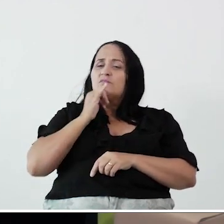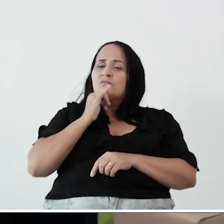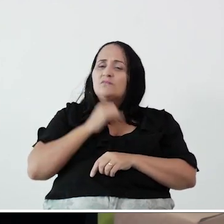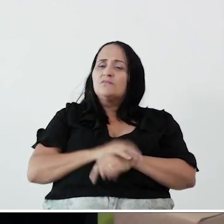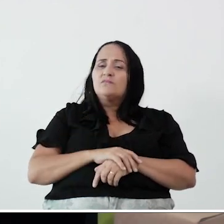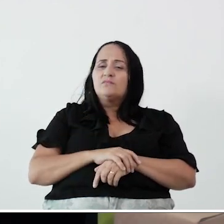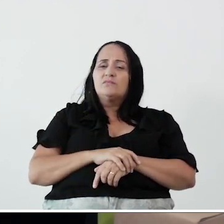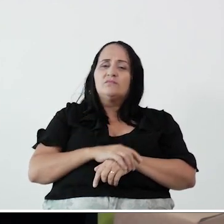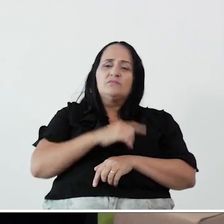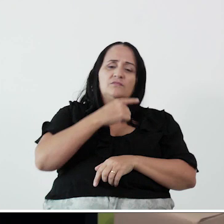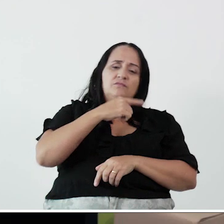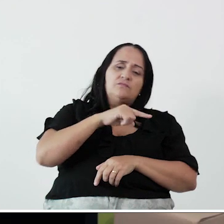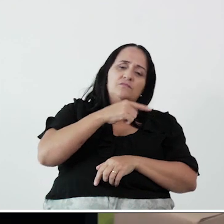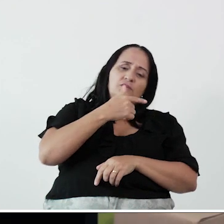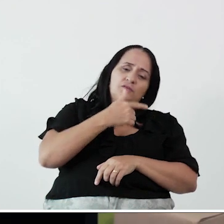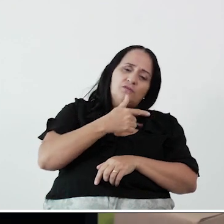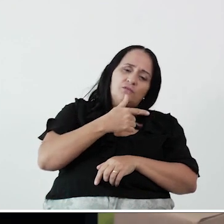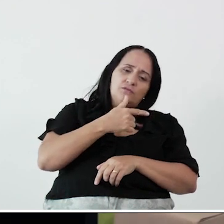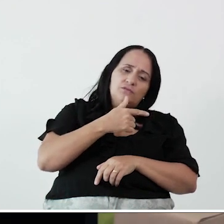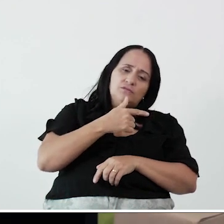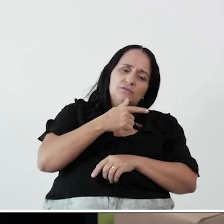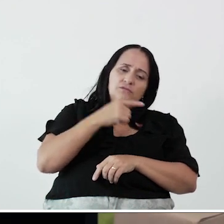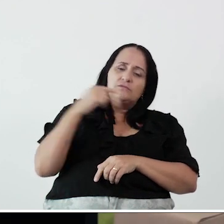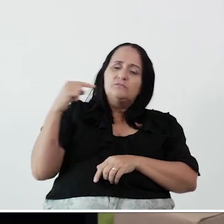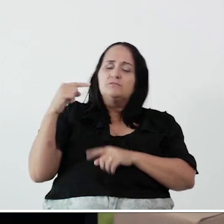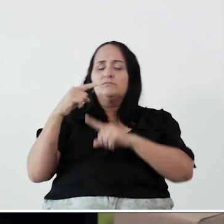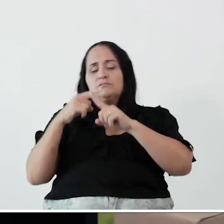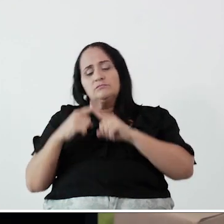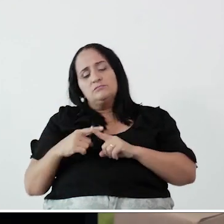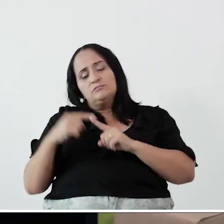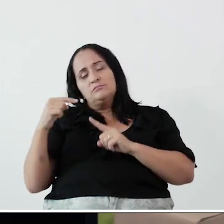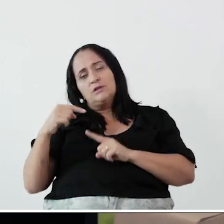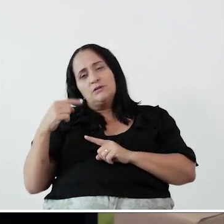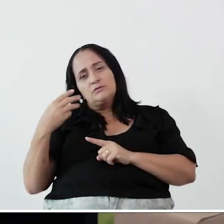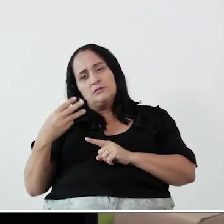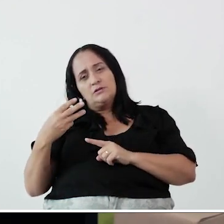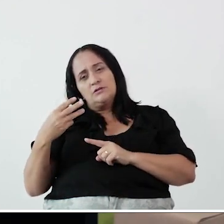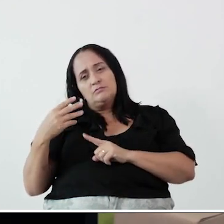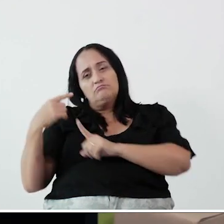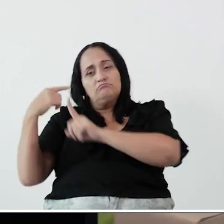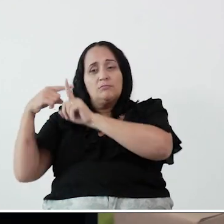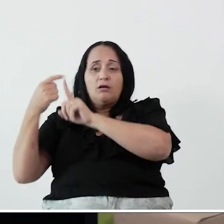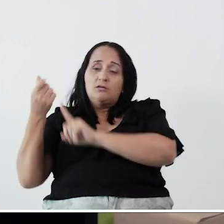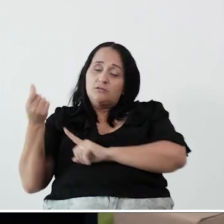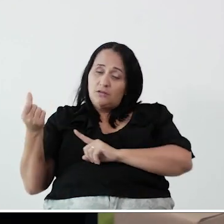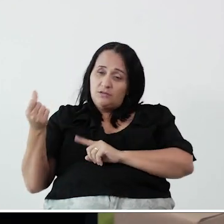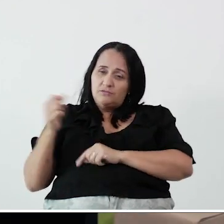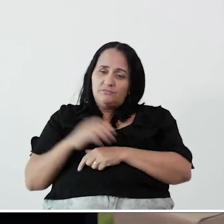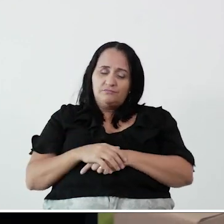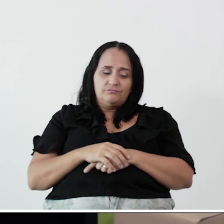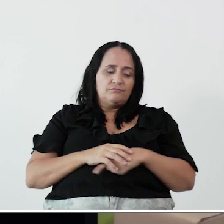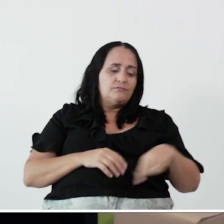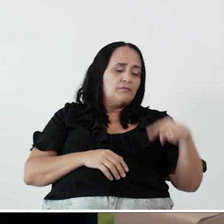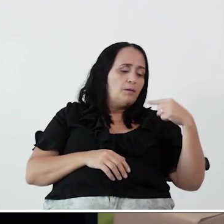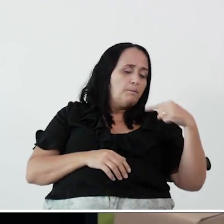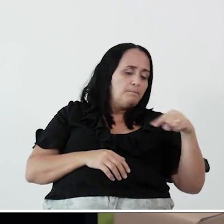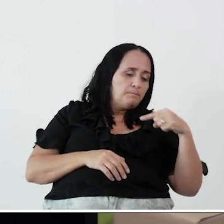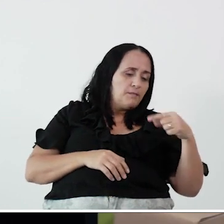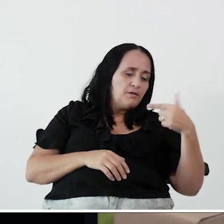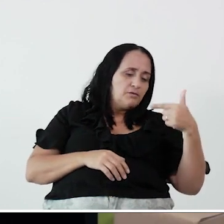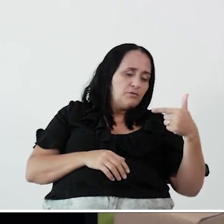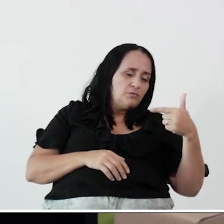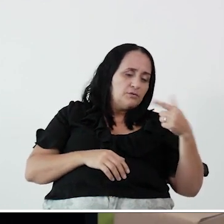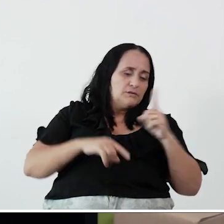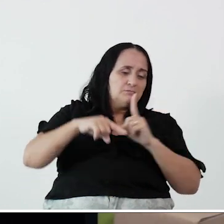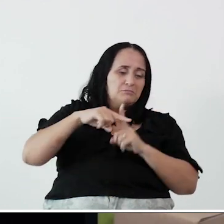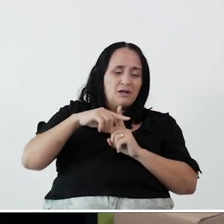2 multiplicado por menos 3, resultado mais 6. Menos 2 multiplicado por mais